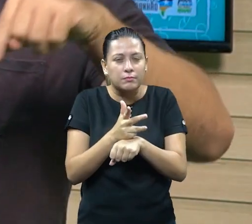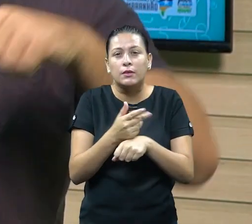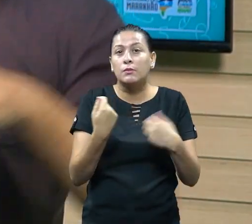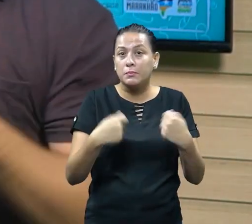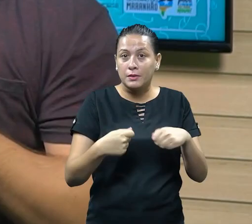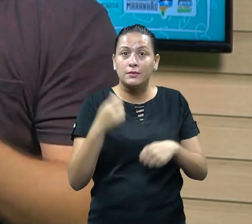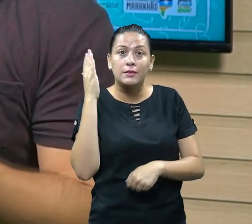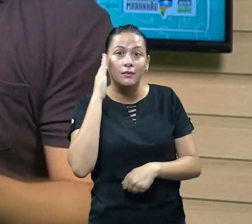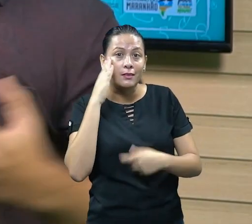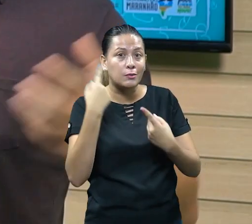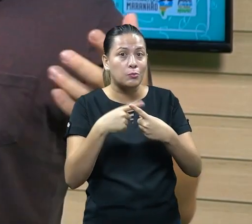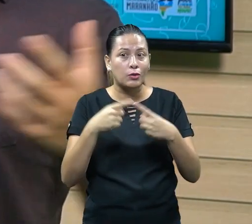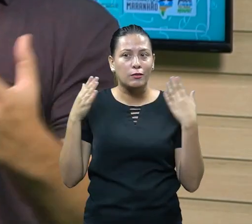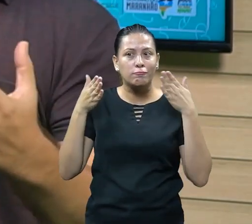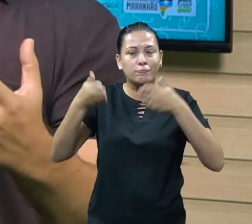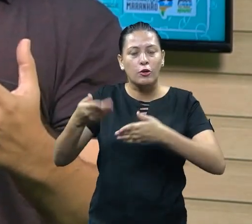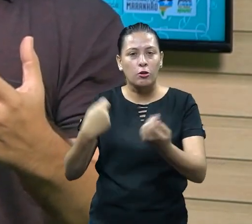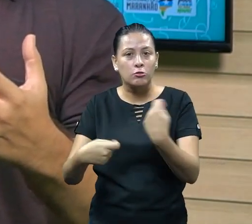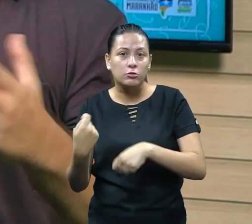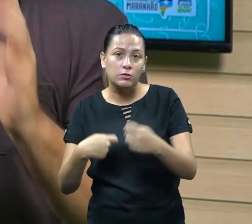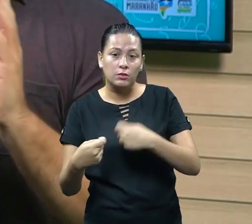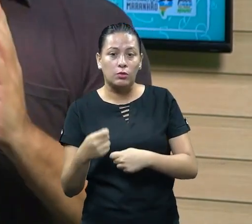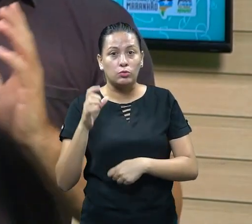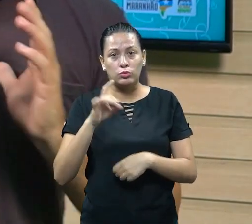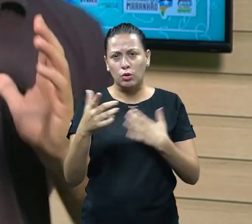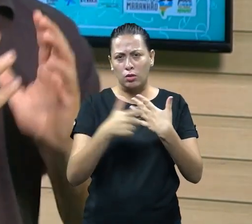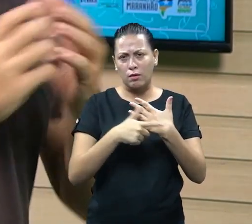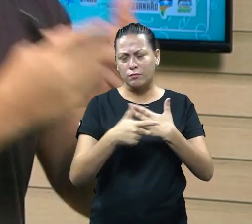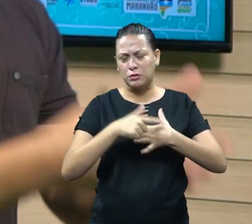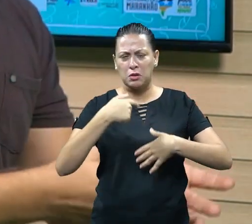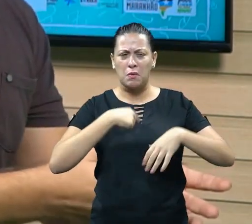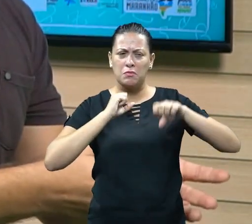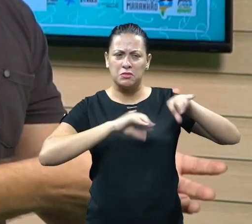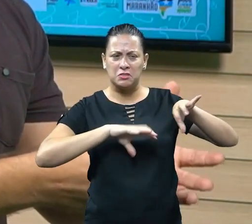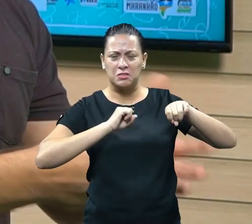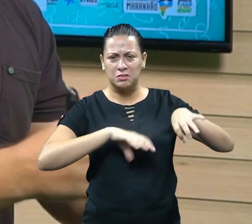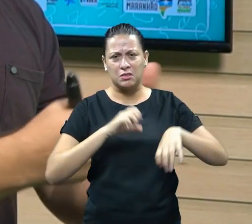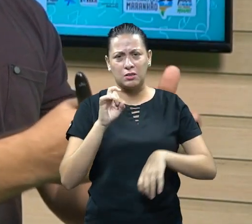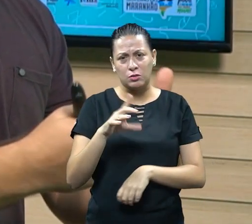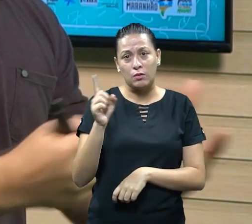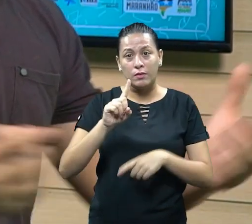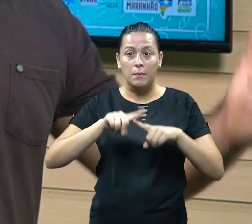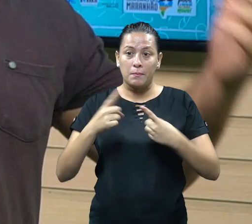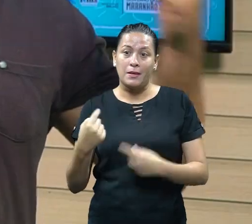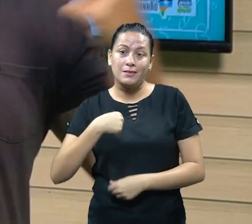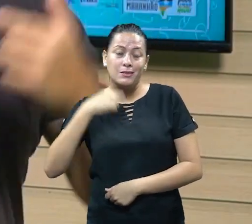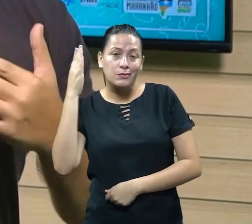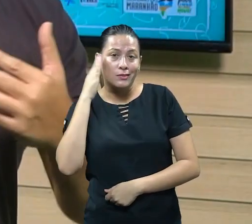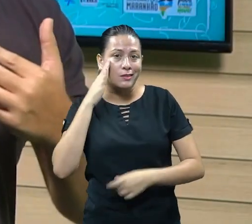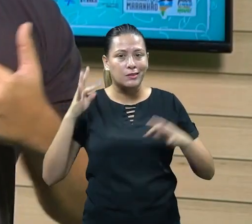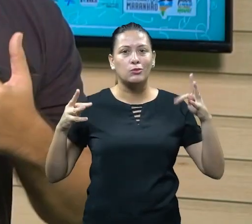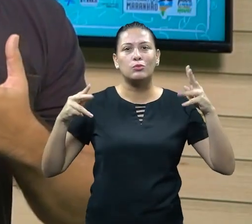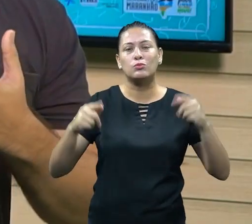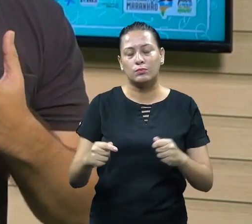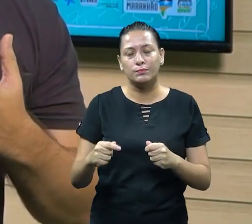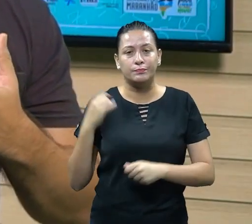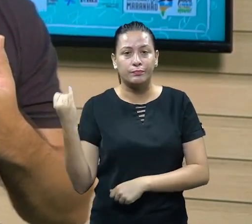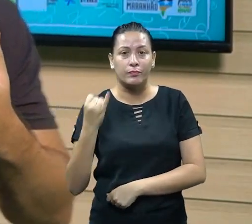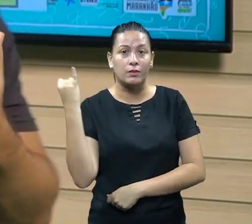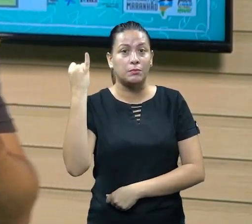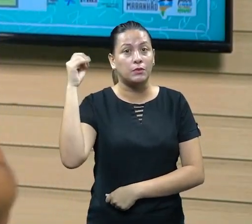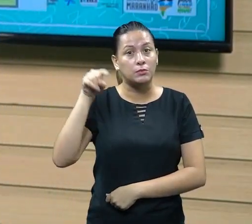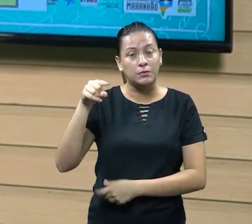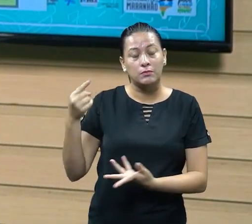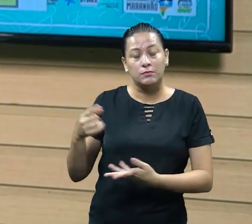precisa entender de todo esse processo, porque o foco é no negócio, né? Não é mais só na minha função de dar aula, de ministrar aula, eu preciso entender o todo. Isso é importante para